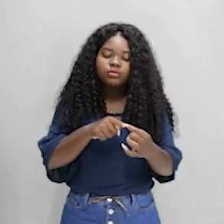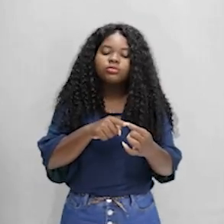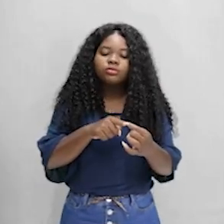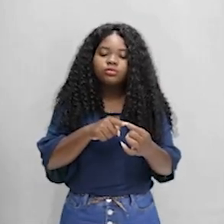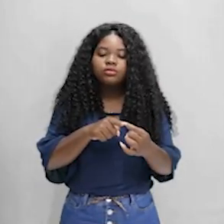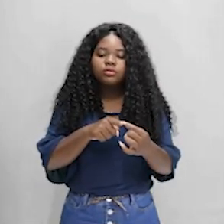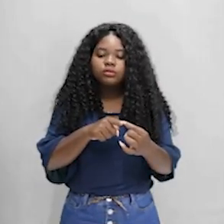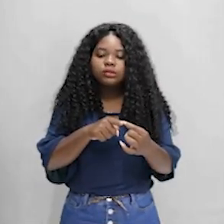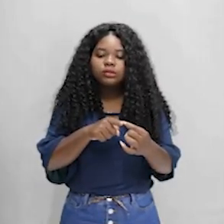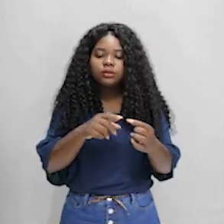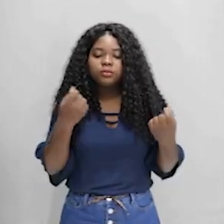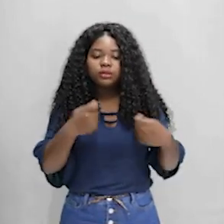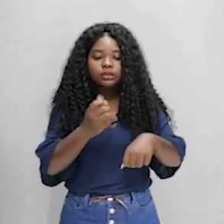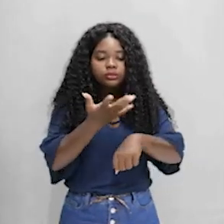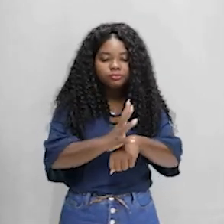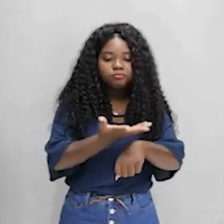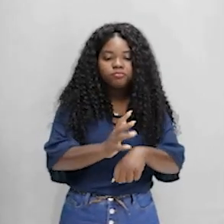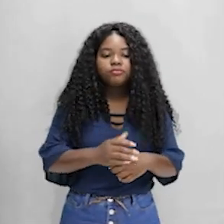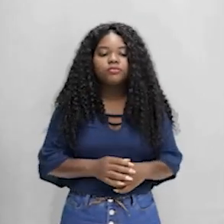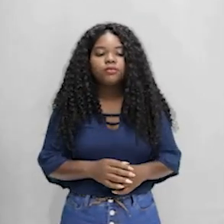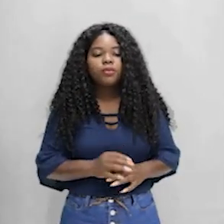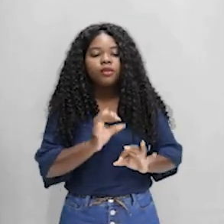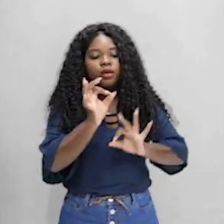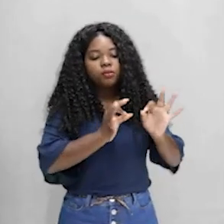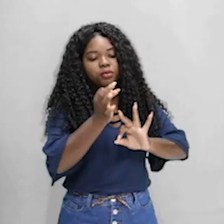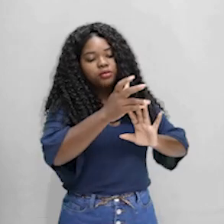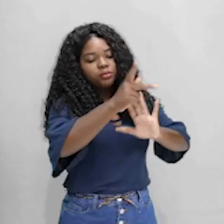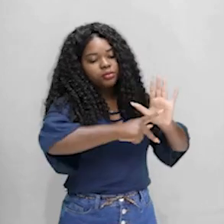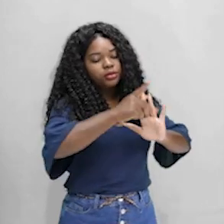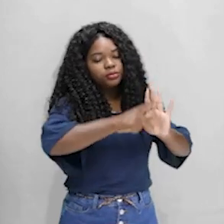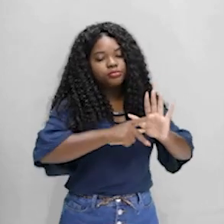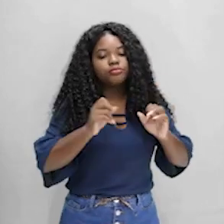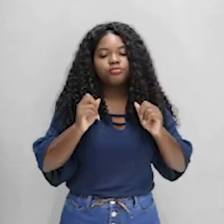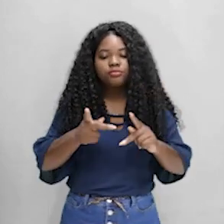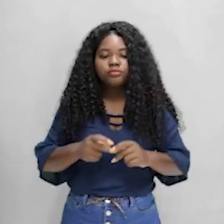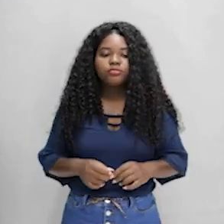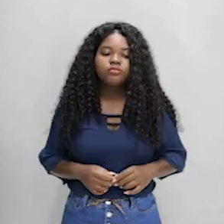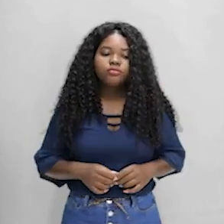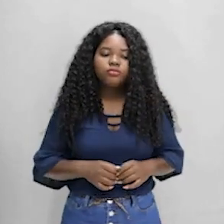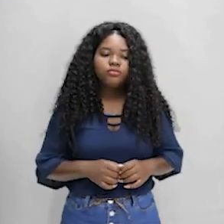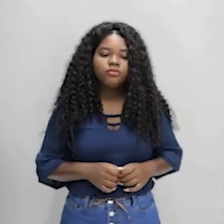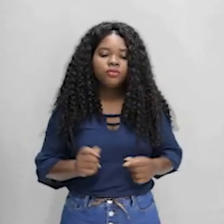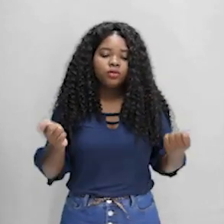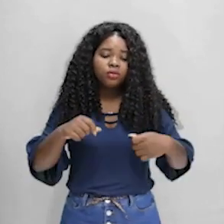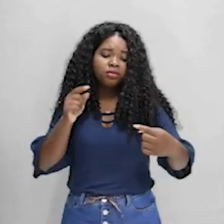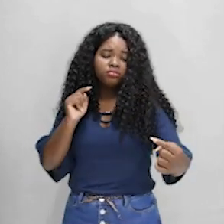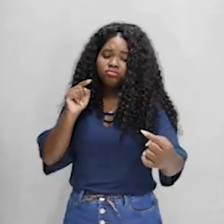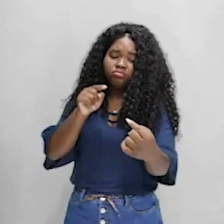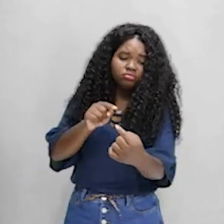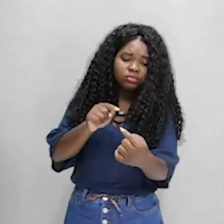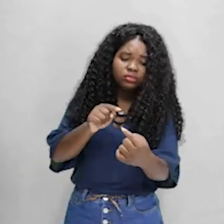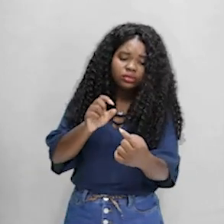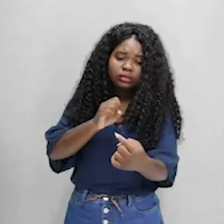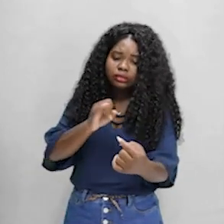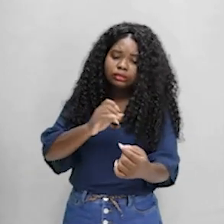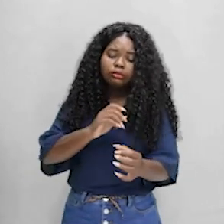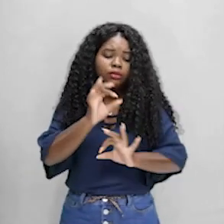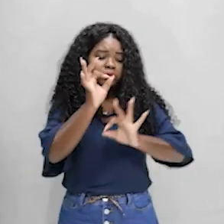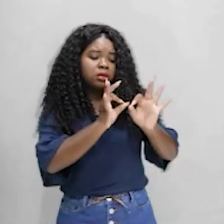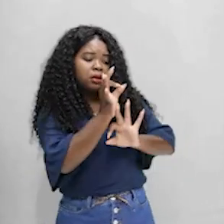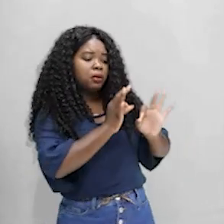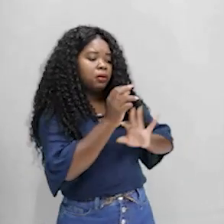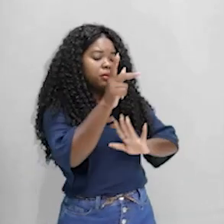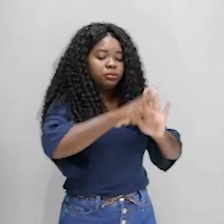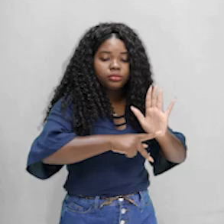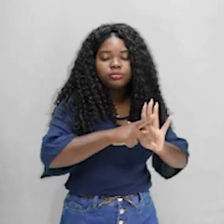chegue nesse patamar. Isso aqui é o quê? É planejar. A gente não alcança um objetivo sem planejar.